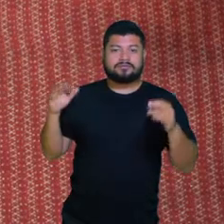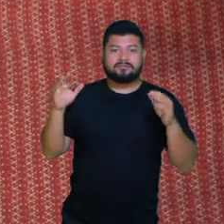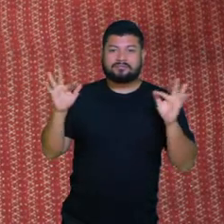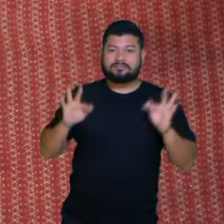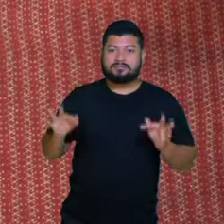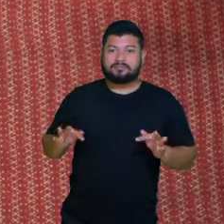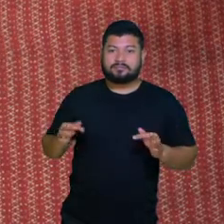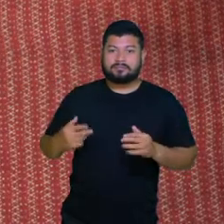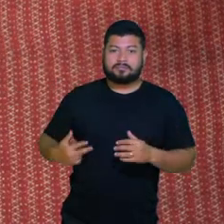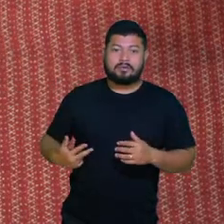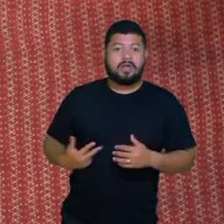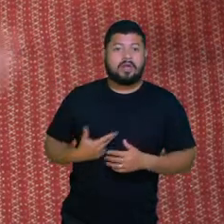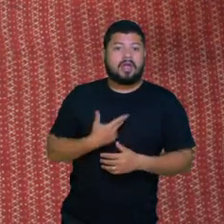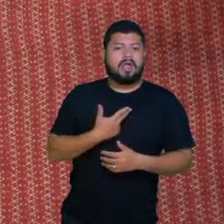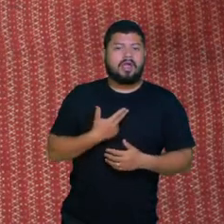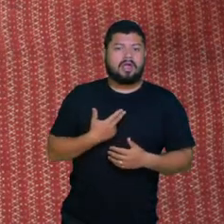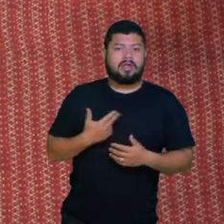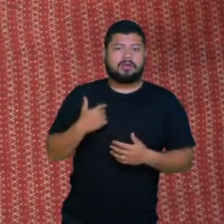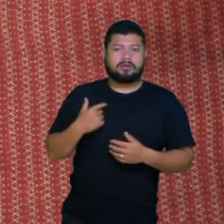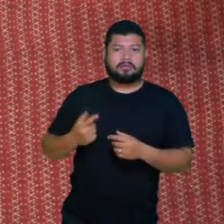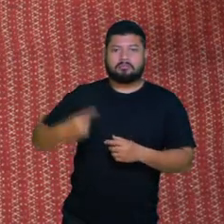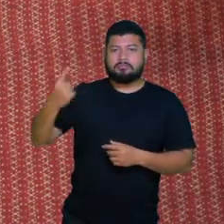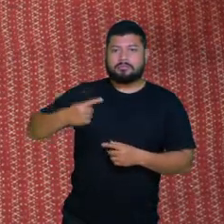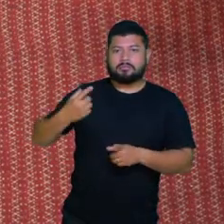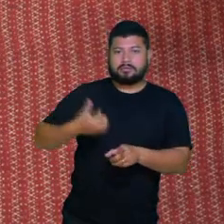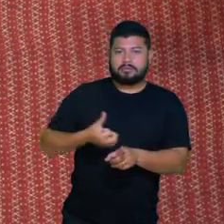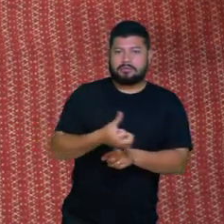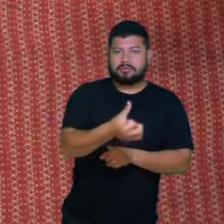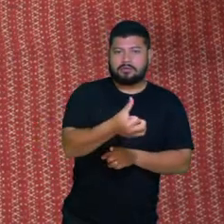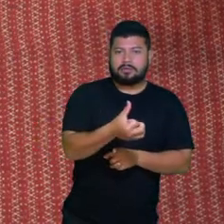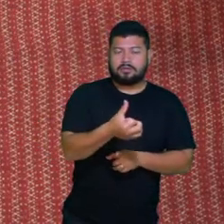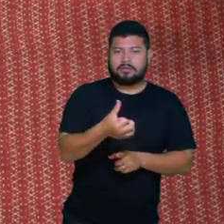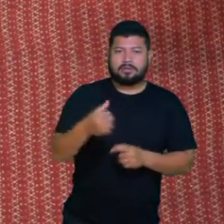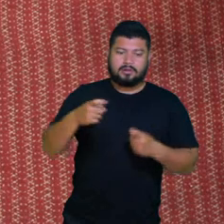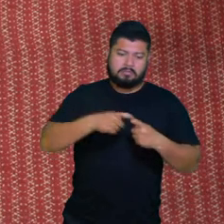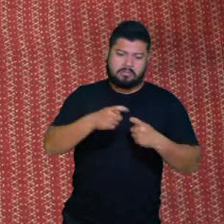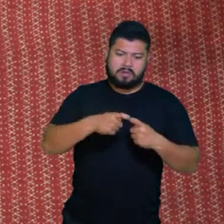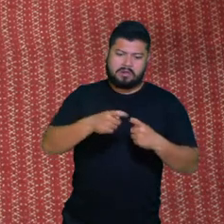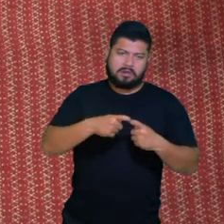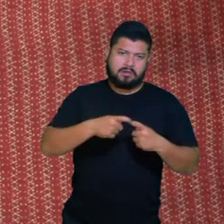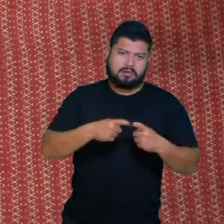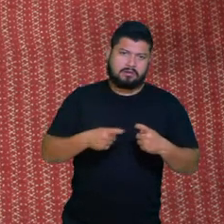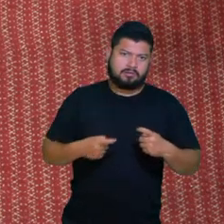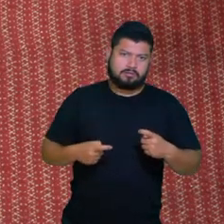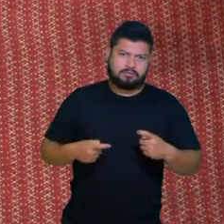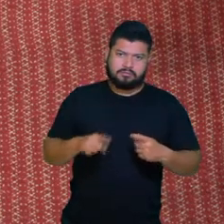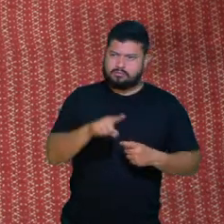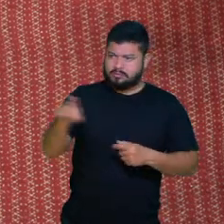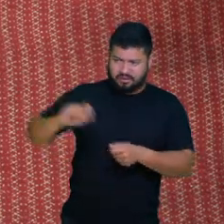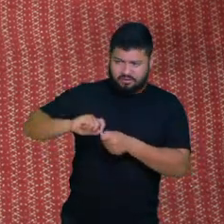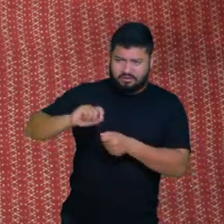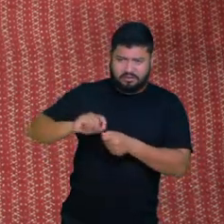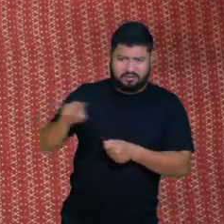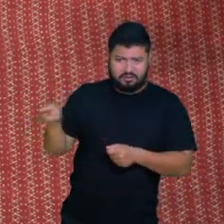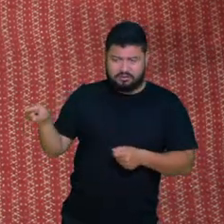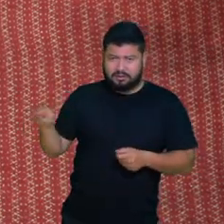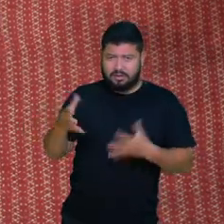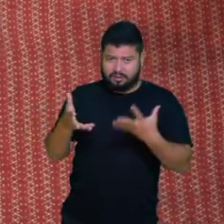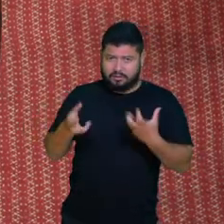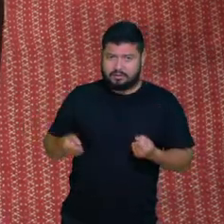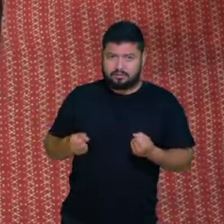cortando aqui no seu primeiro semestre seu primeiro ano de medicina vocês fazem isso nós estamos